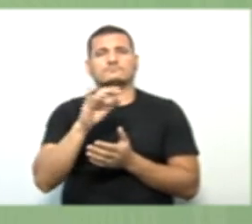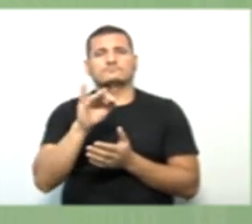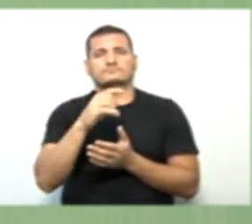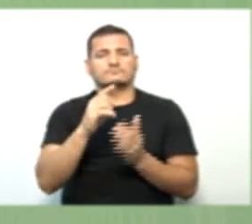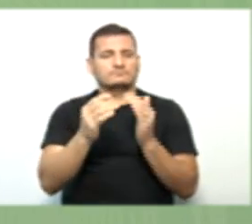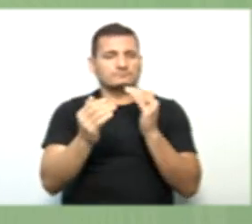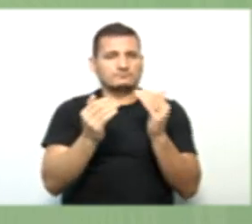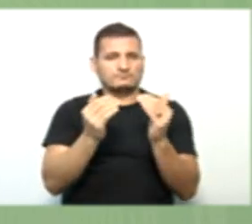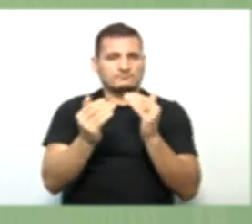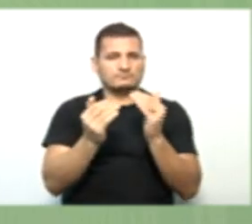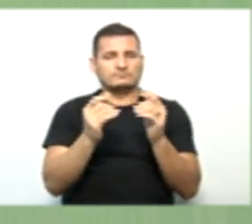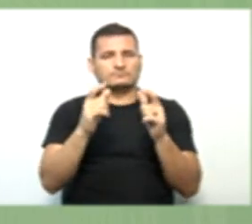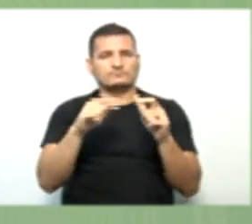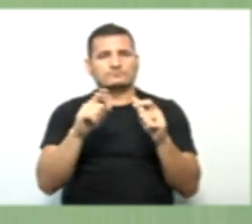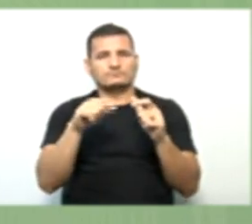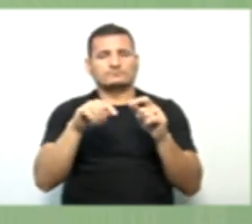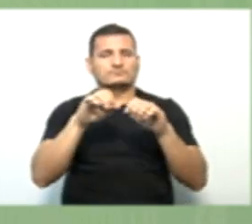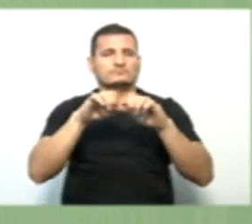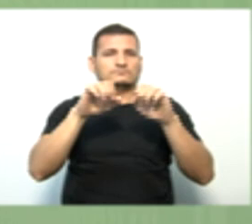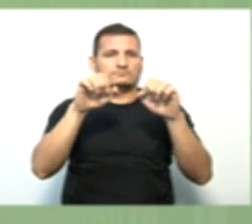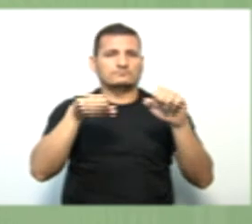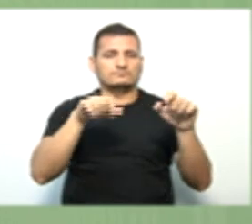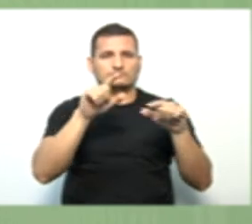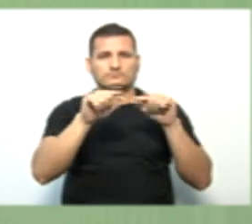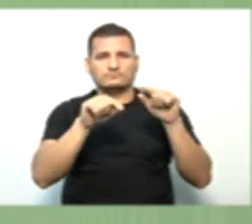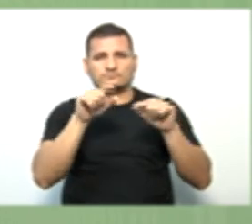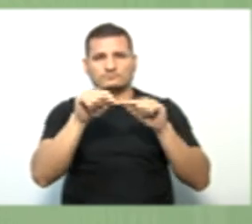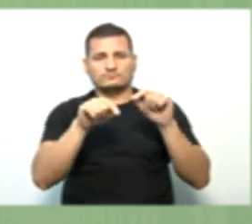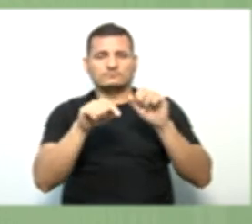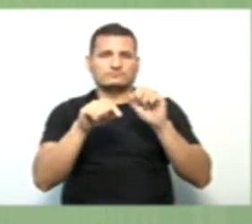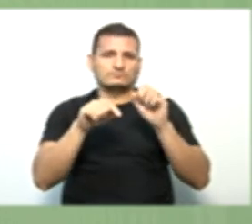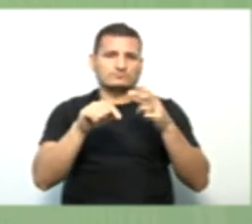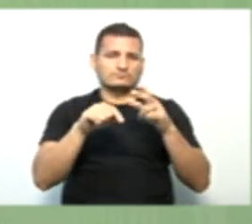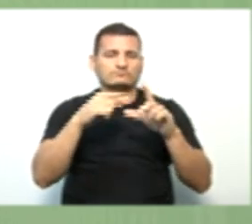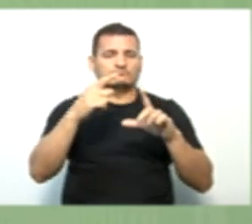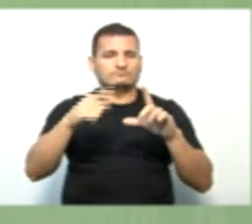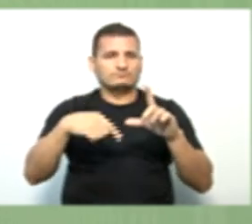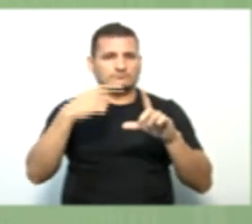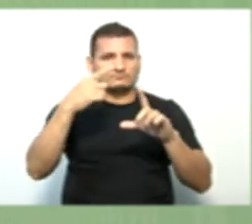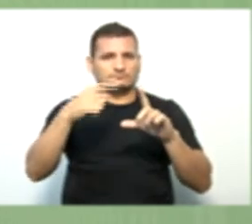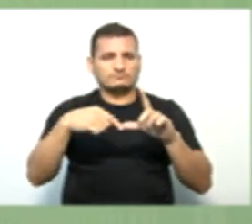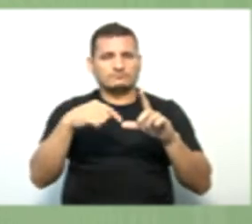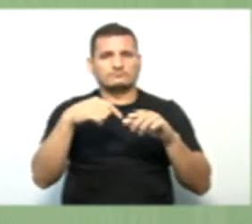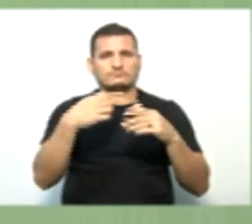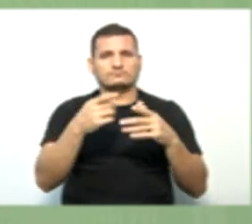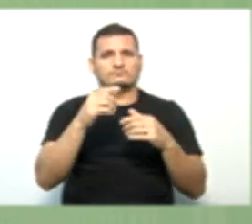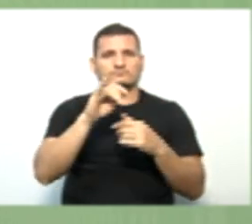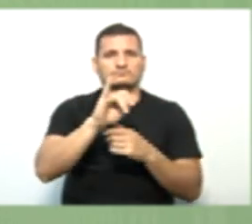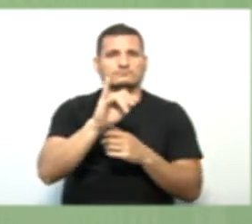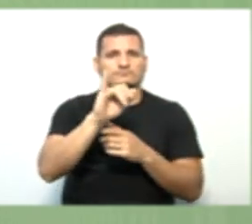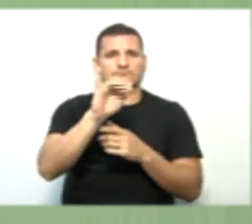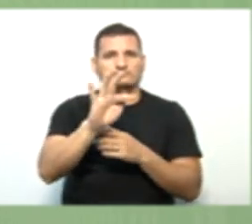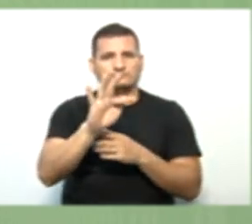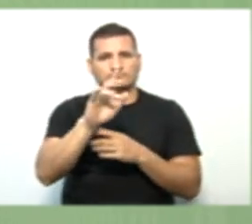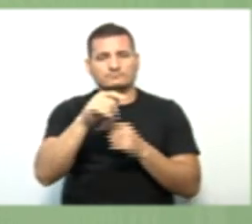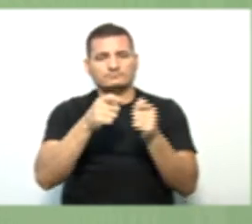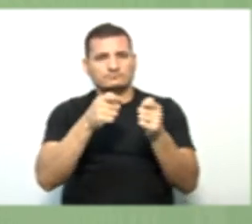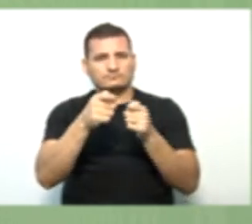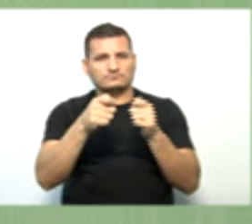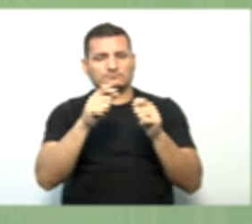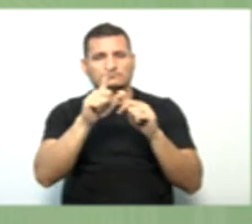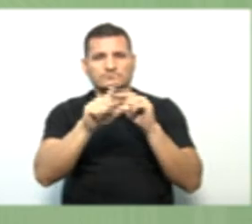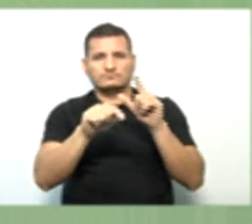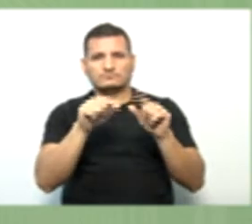condições estão nas estruturas de controle de seleção e repetição. Então, eu tenho lá um comando if, que é uma estrutura de controle de